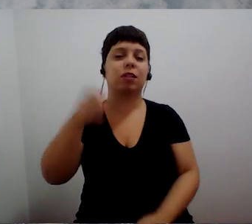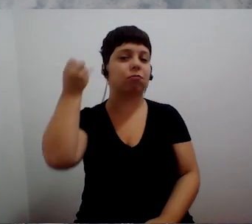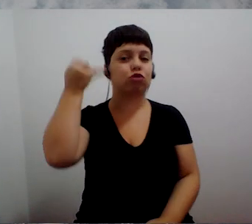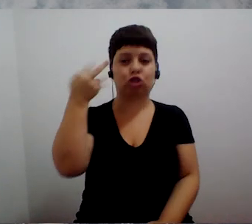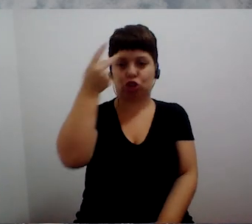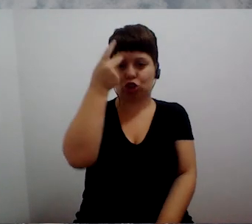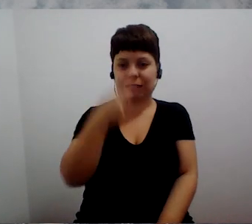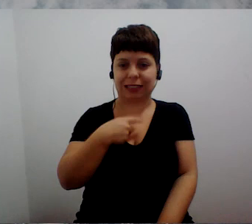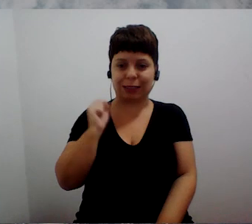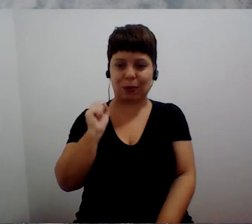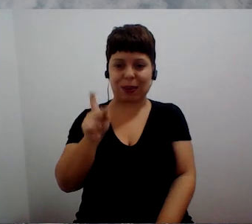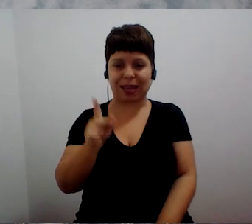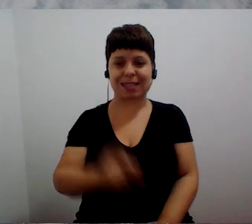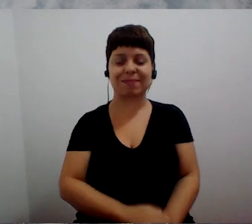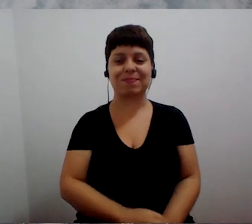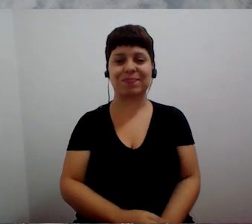the self-description, okay?